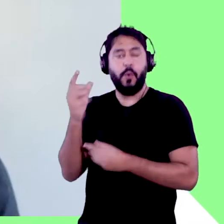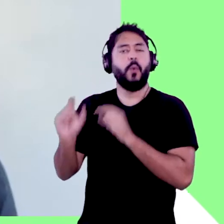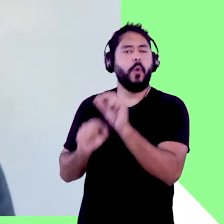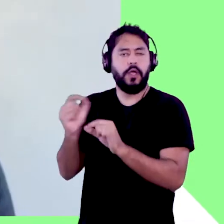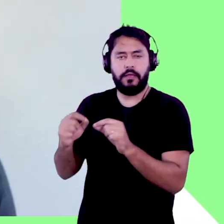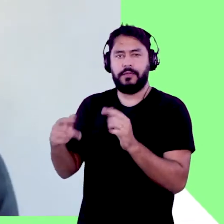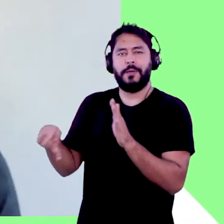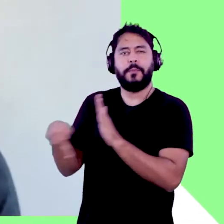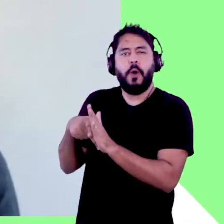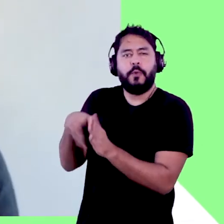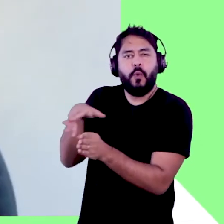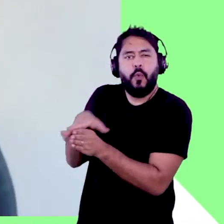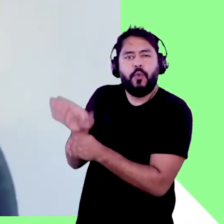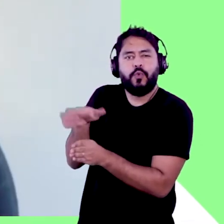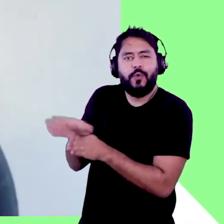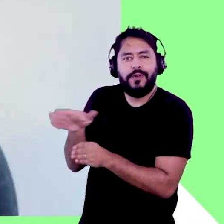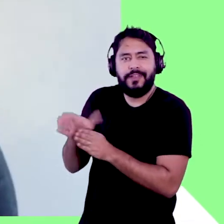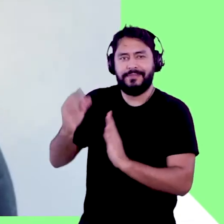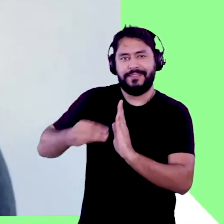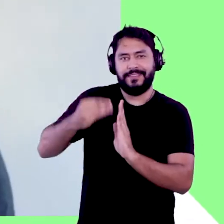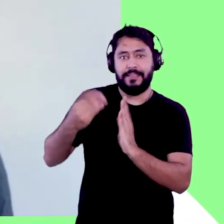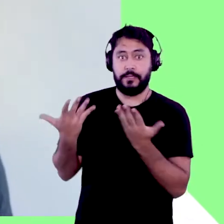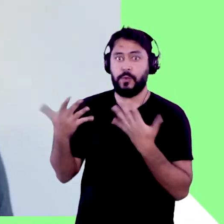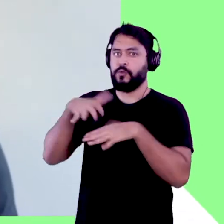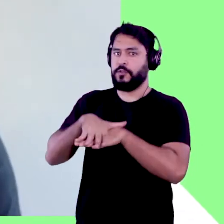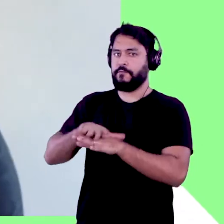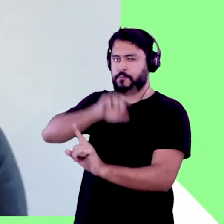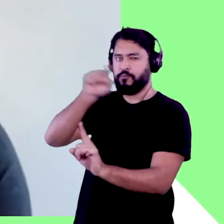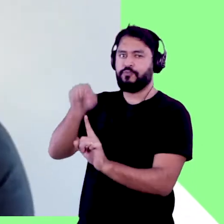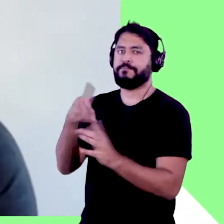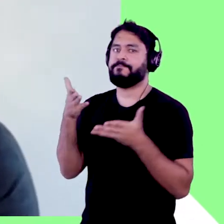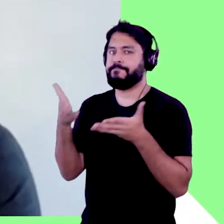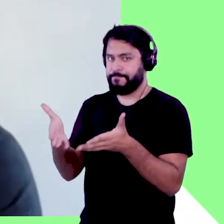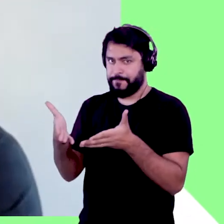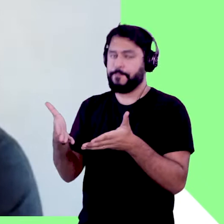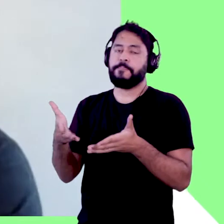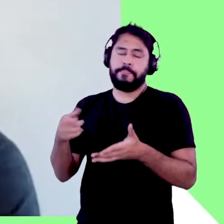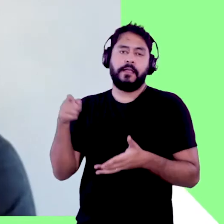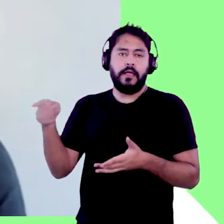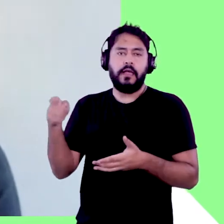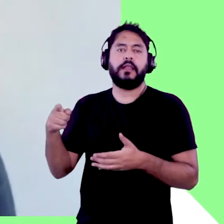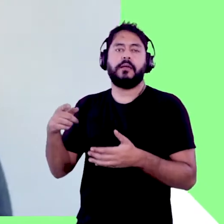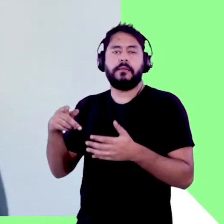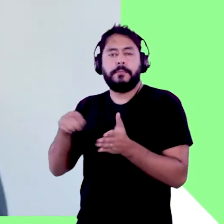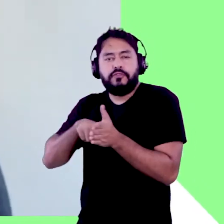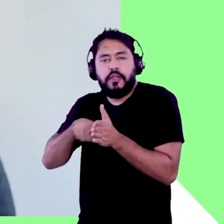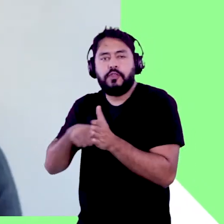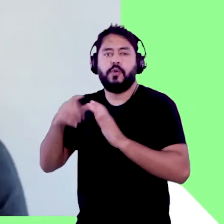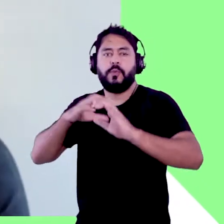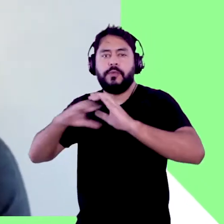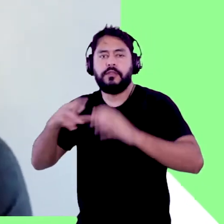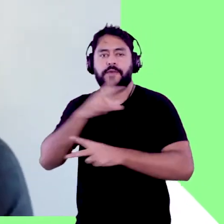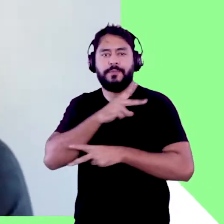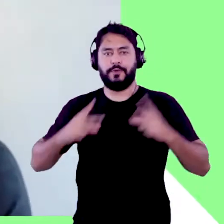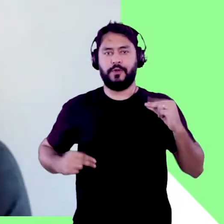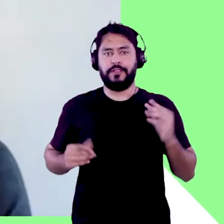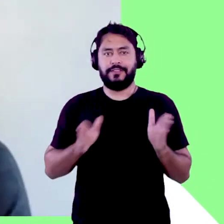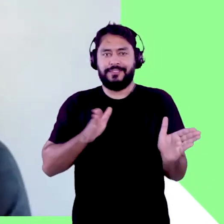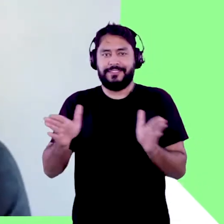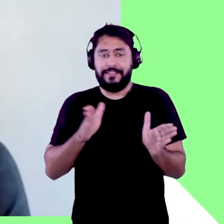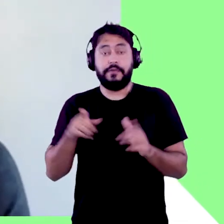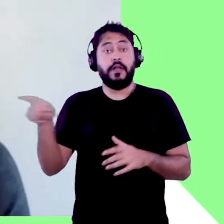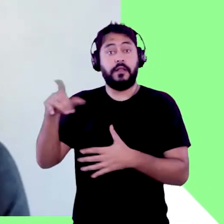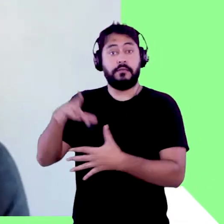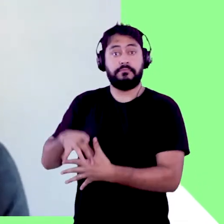é uma consultoria de design inclusivo, onde atua como pesquisadora de comunicação e moda acessível, e é uma das